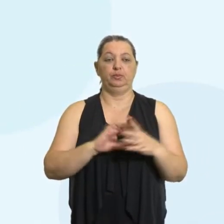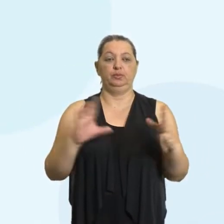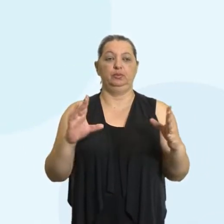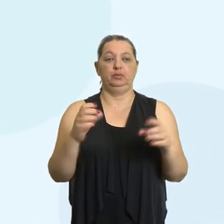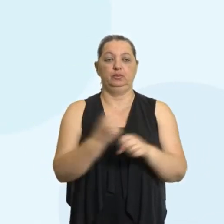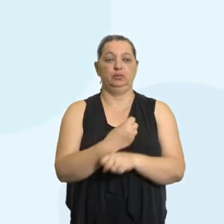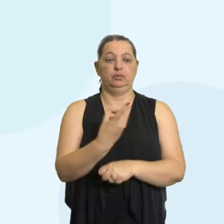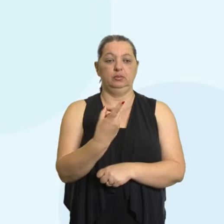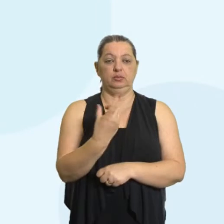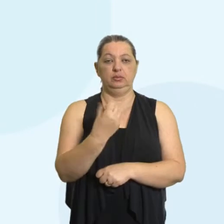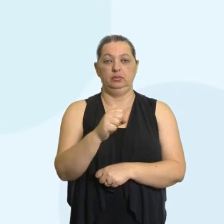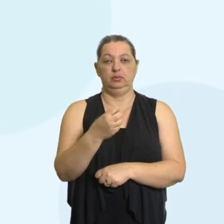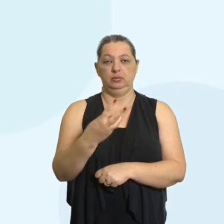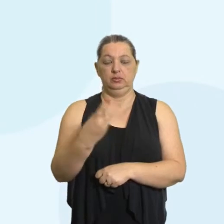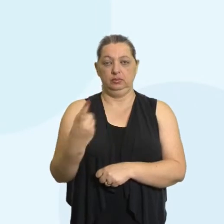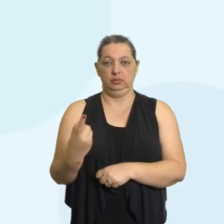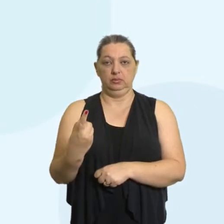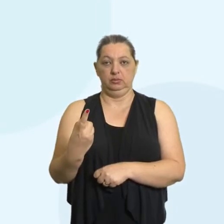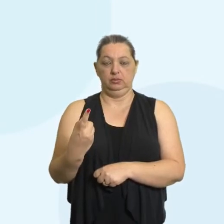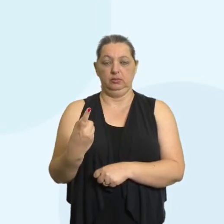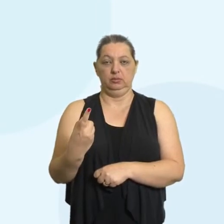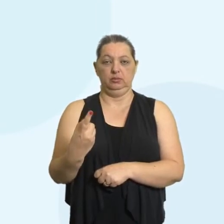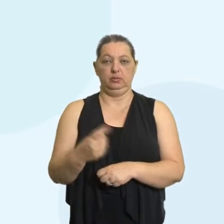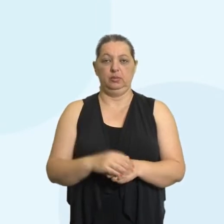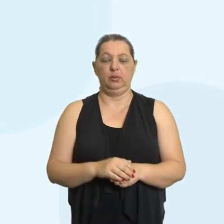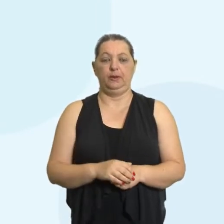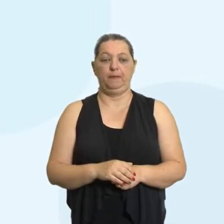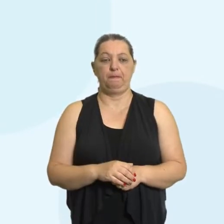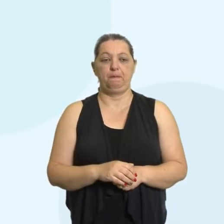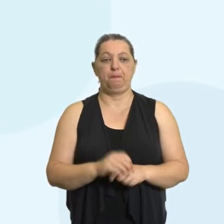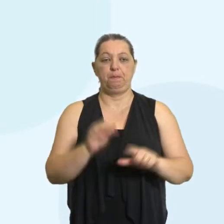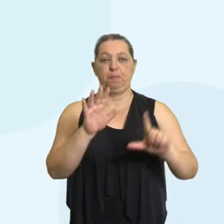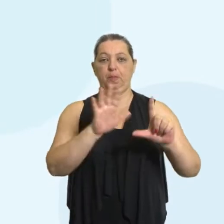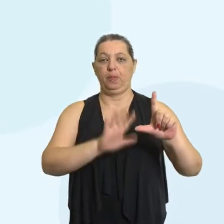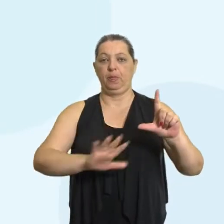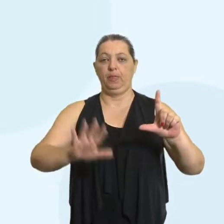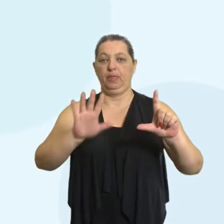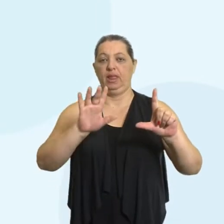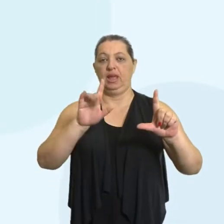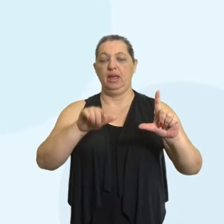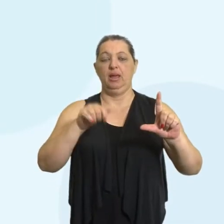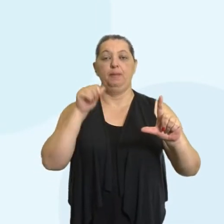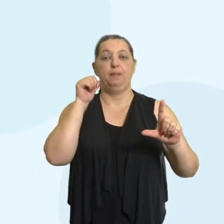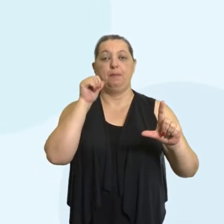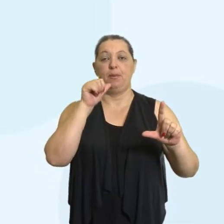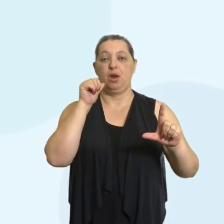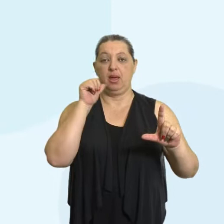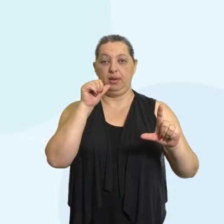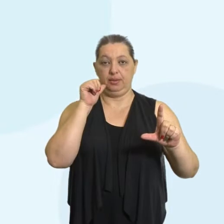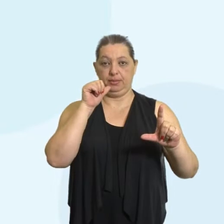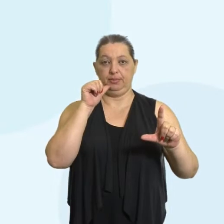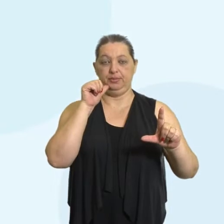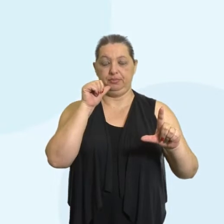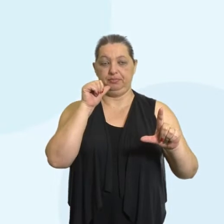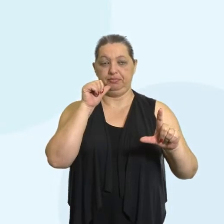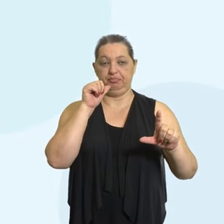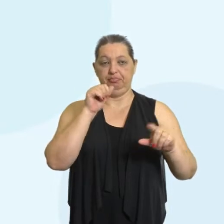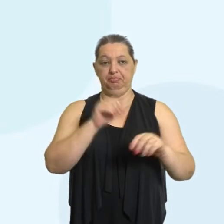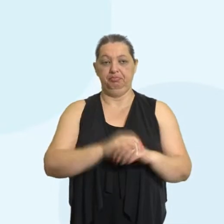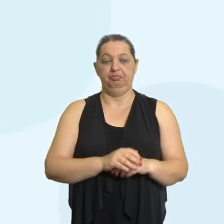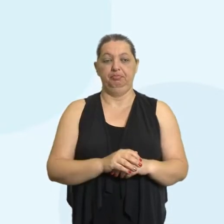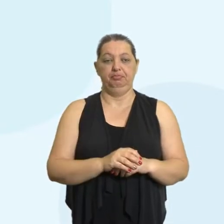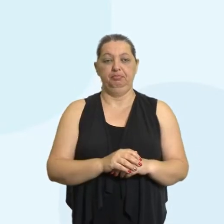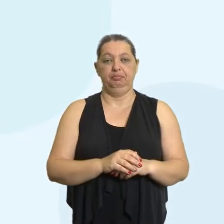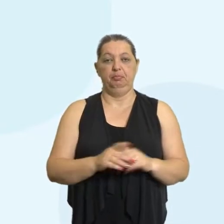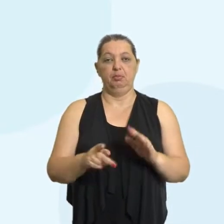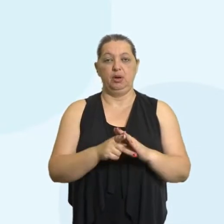1831 é essa imagem é uma mulher basicamente uma mulher com o